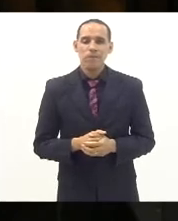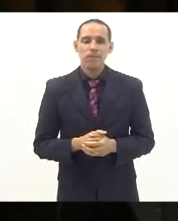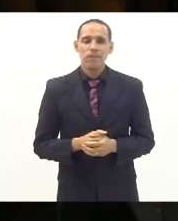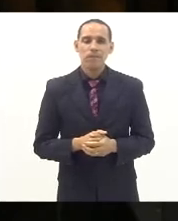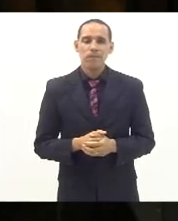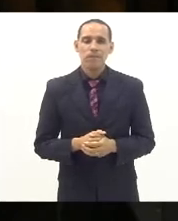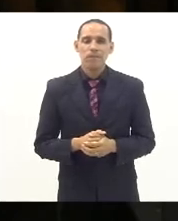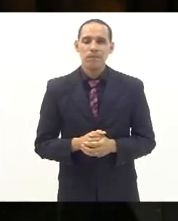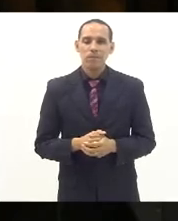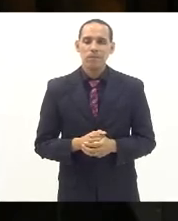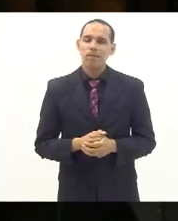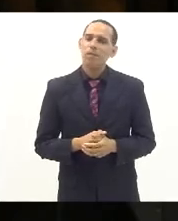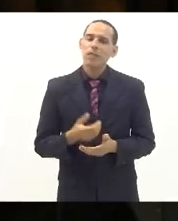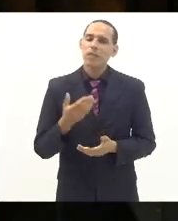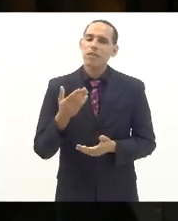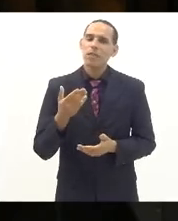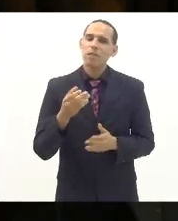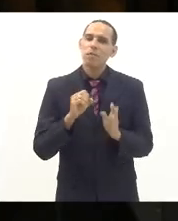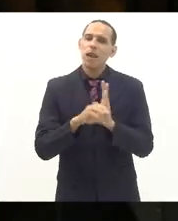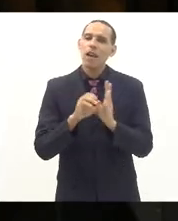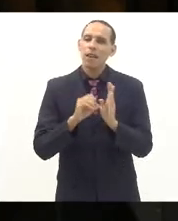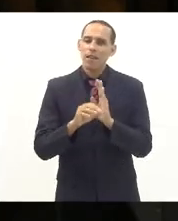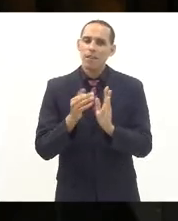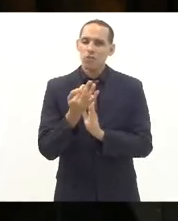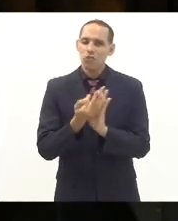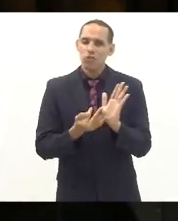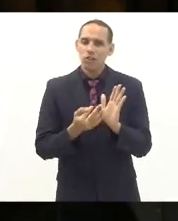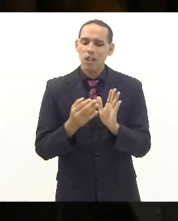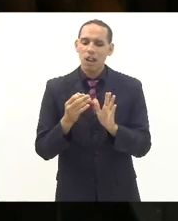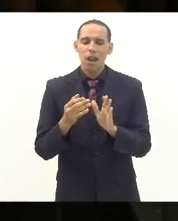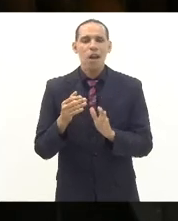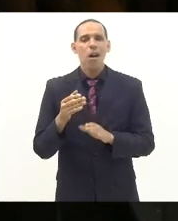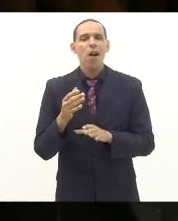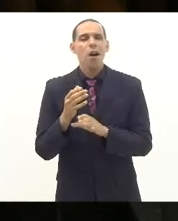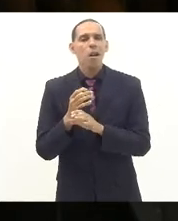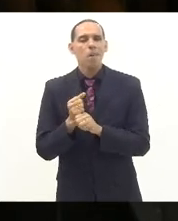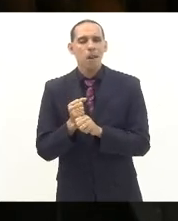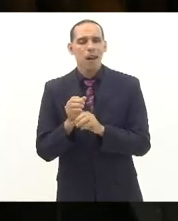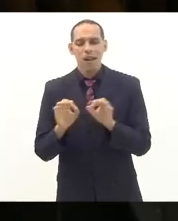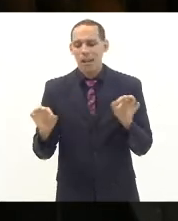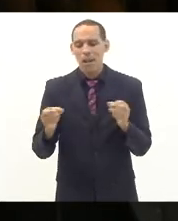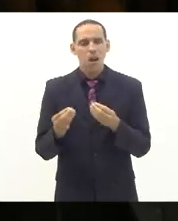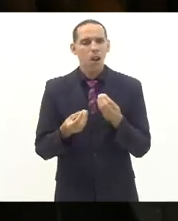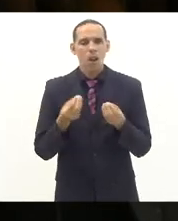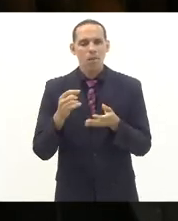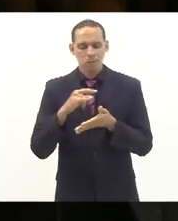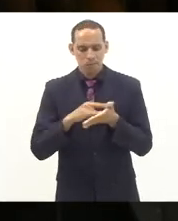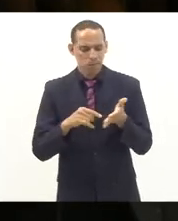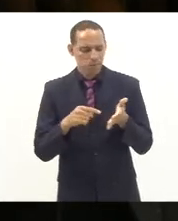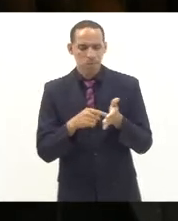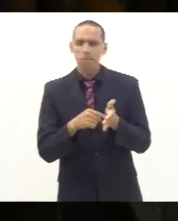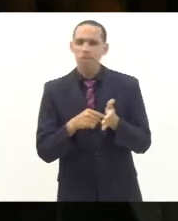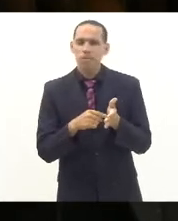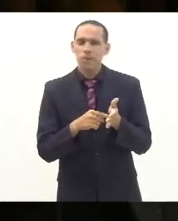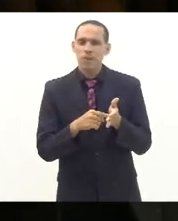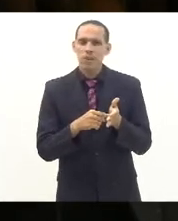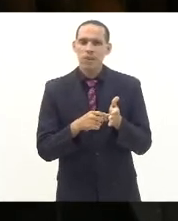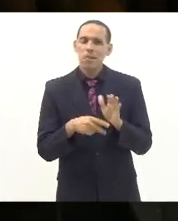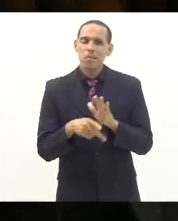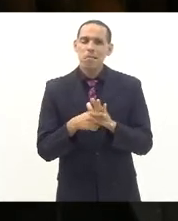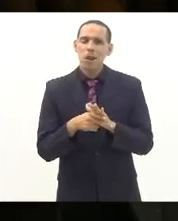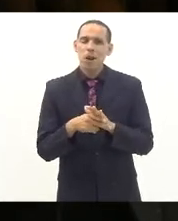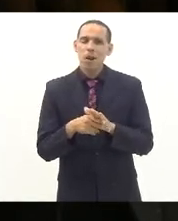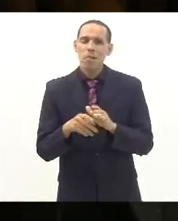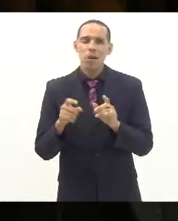você mediu benefício fiscal por um documento que tinha Fazenda